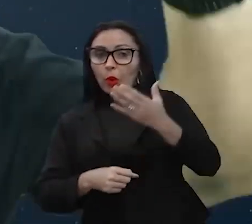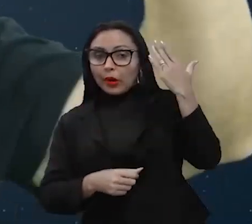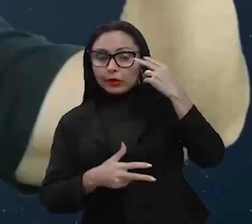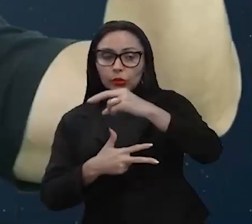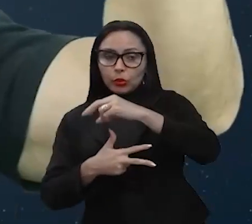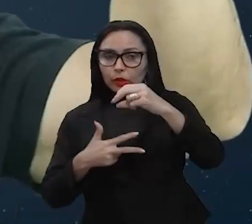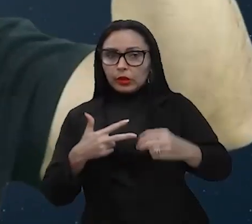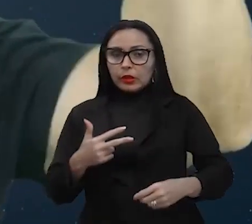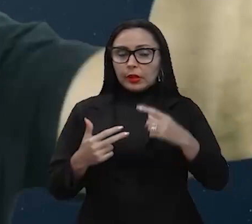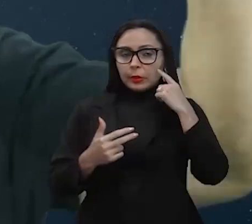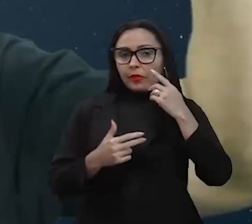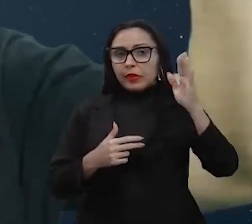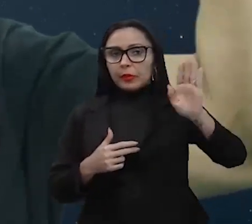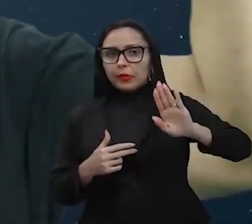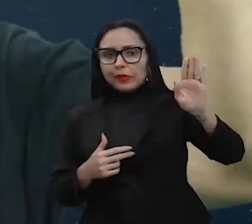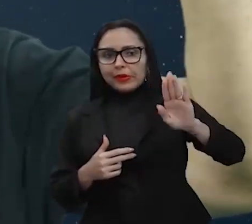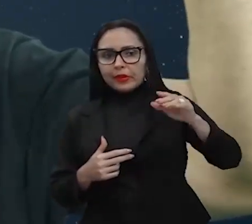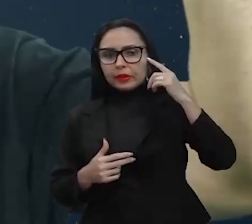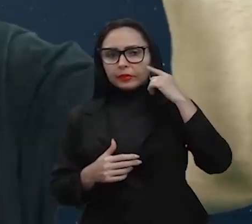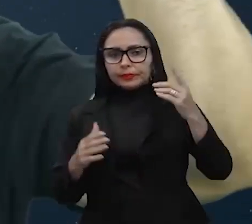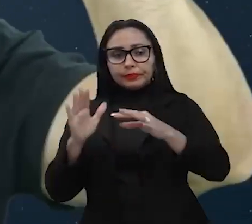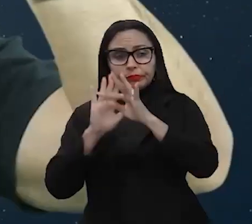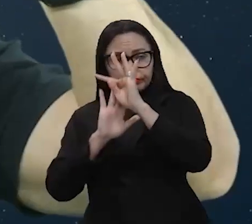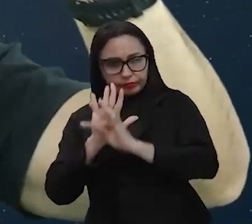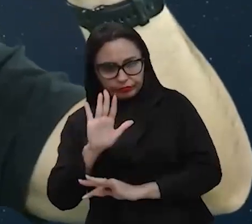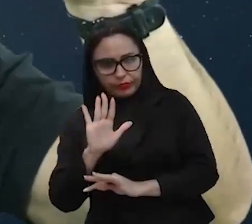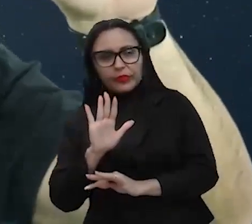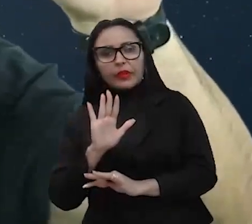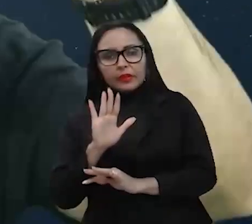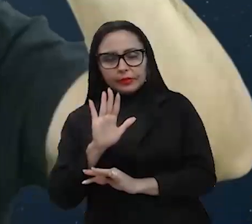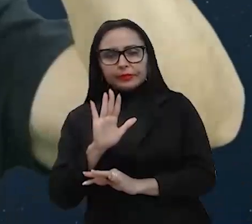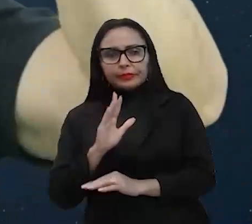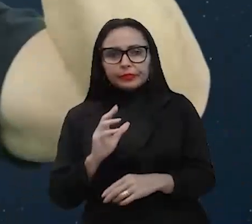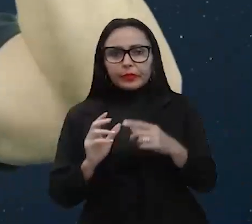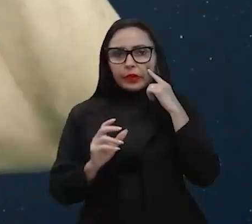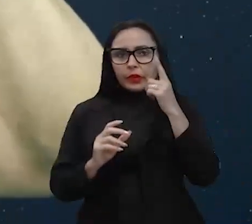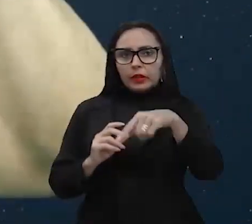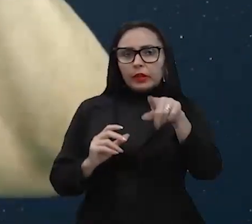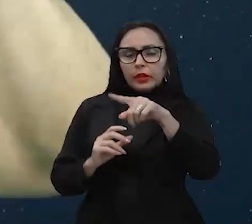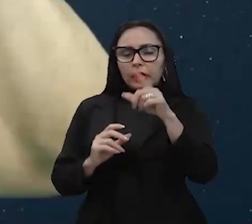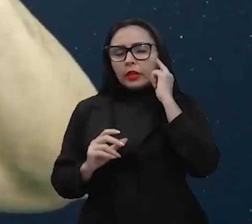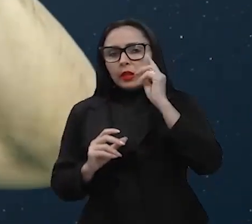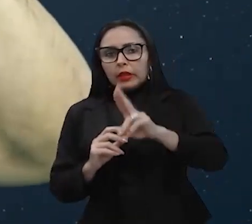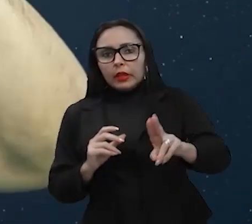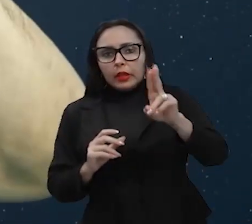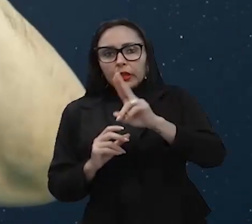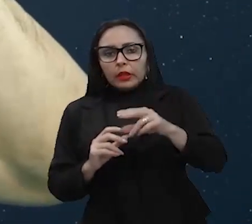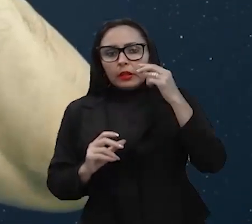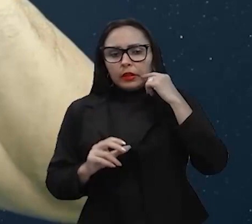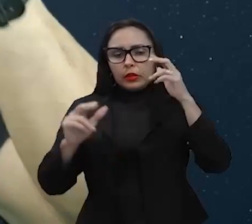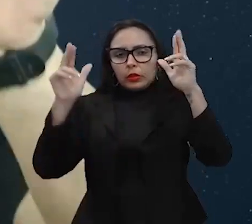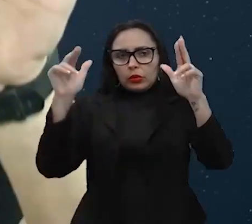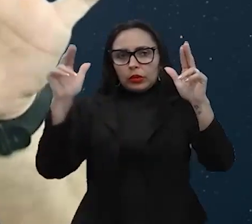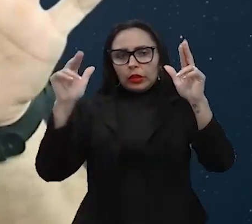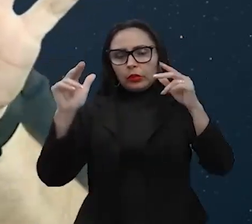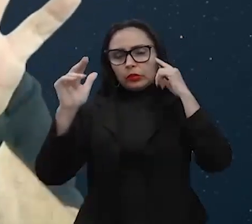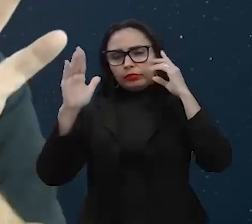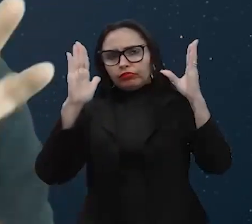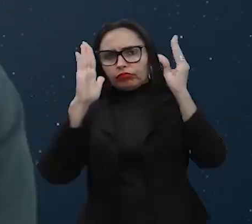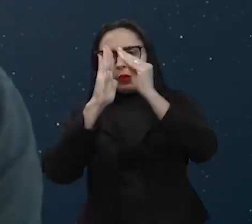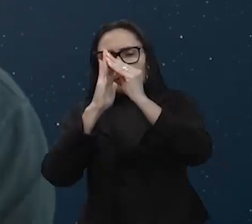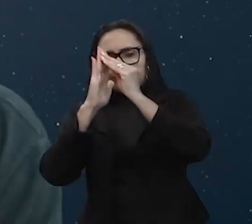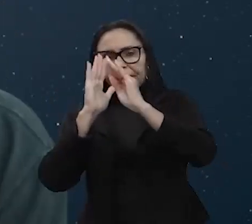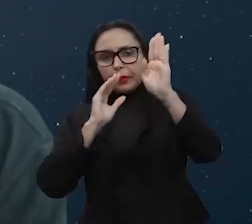biologia, ele vai te dar um texto com uma problemática e você vai usar um conteúdo da biologia para poder responder